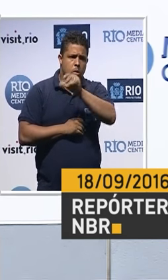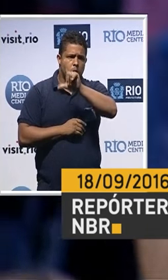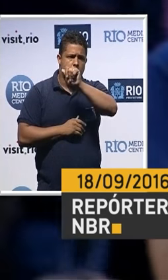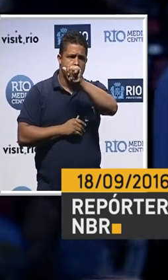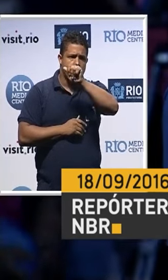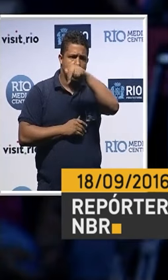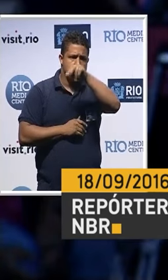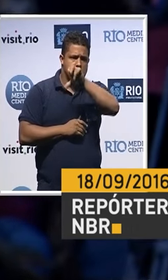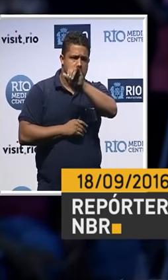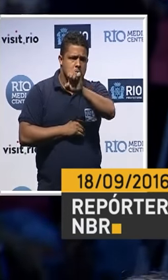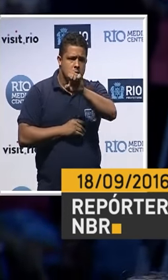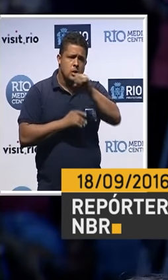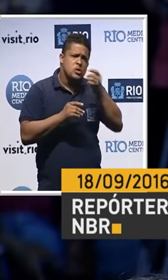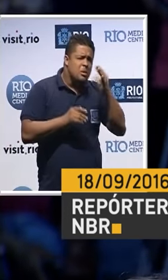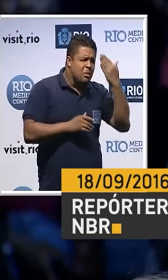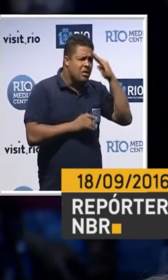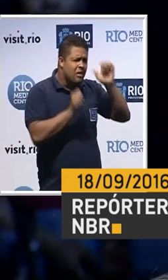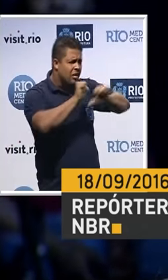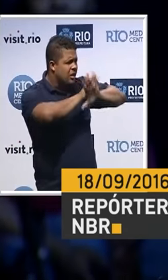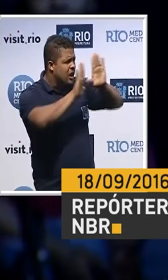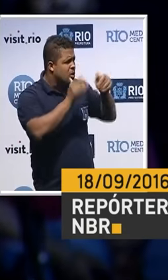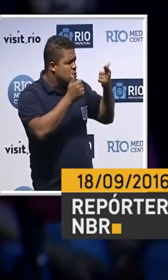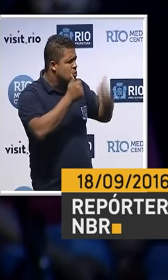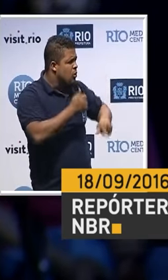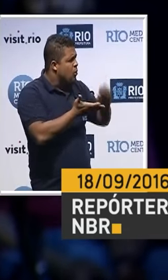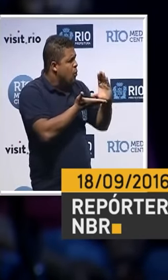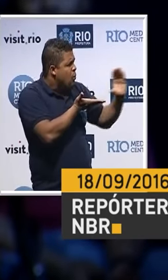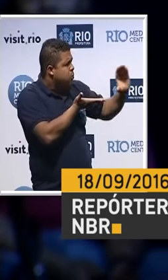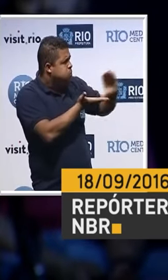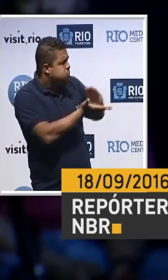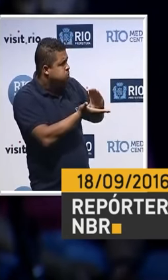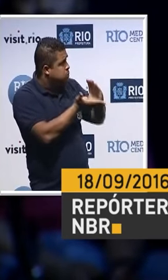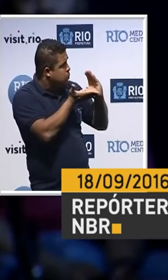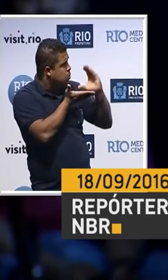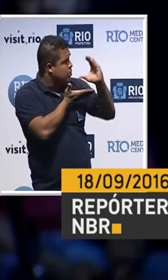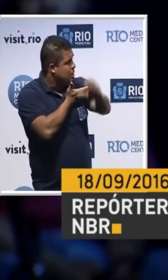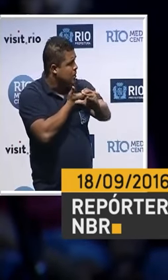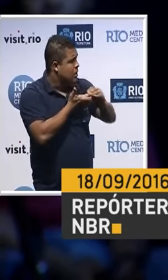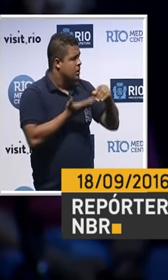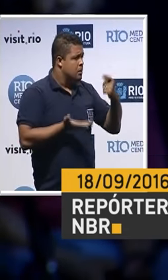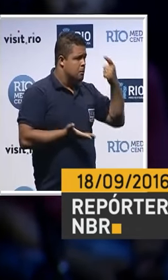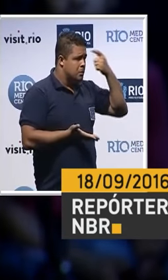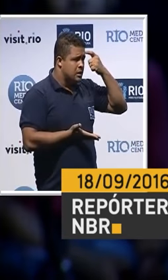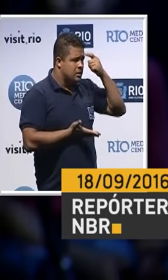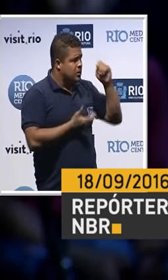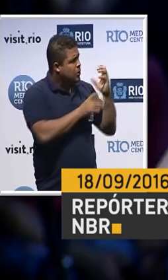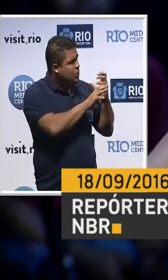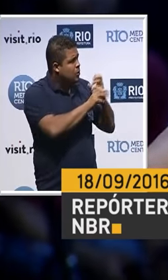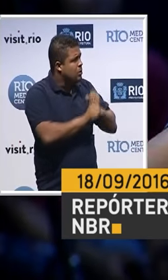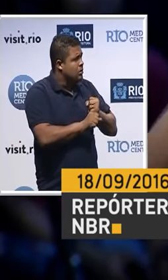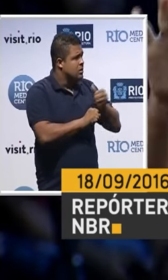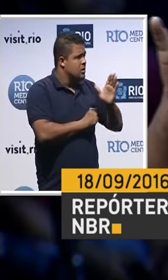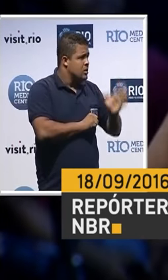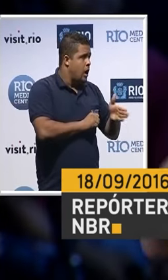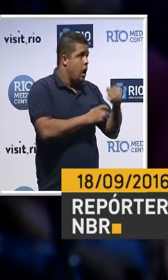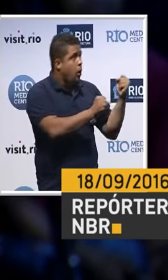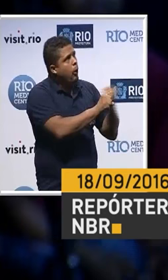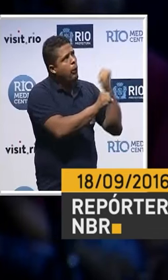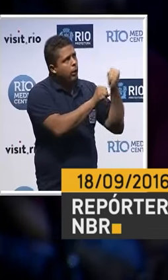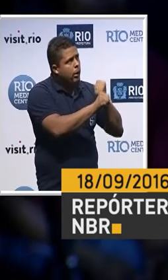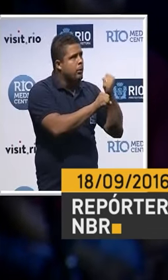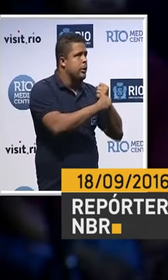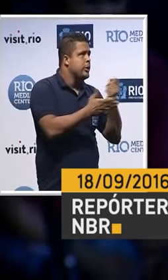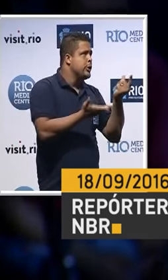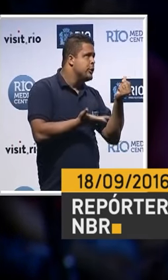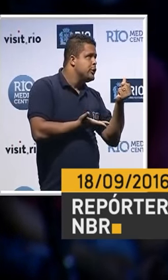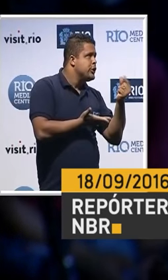tarde. Só para entender de novo, então, essa questão do orçamento, por exemplo, tirando a conta que foi para obras, o